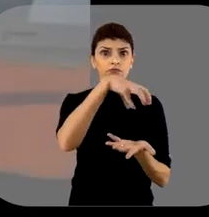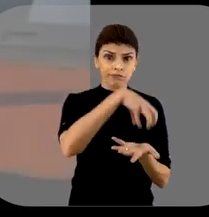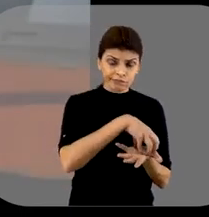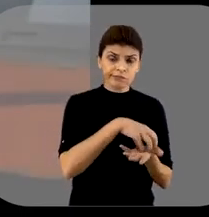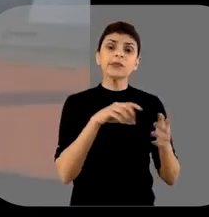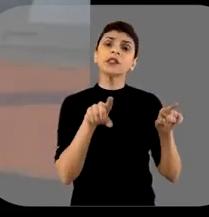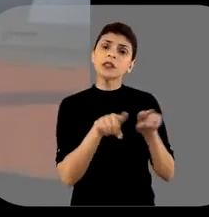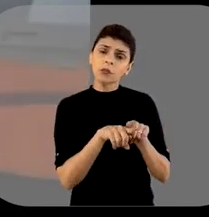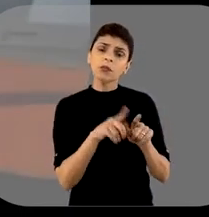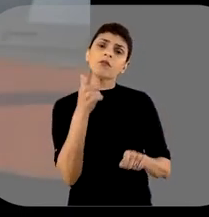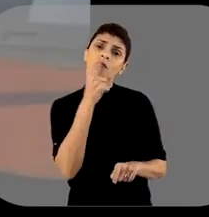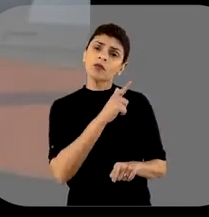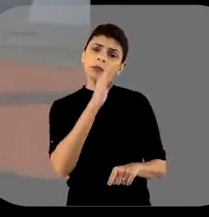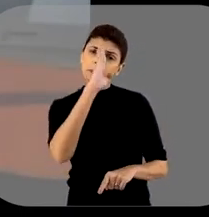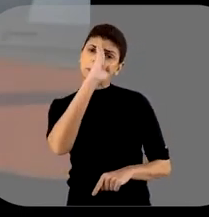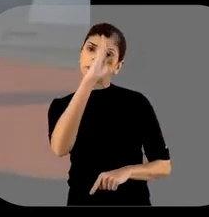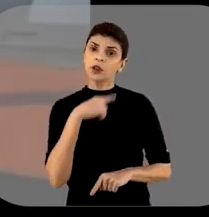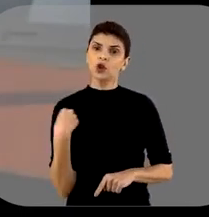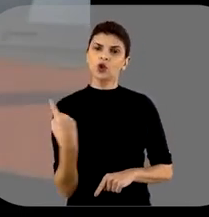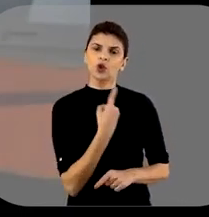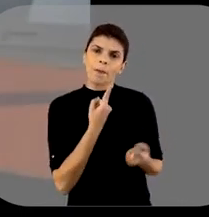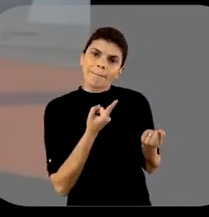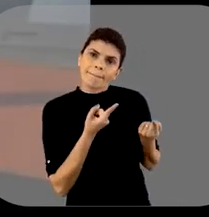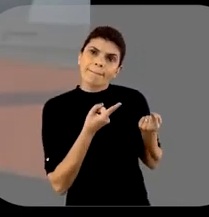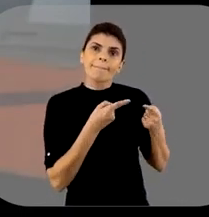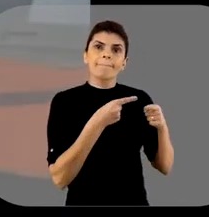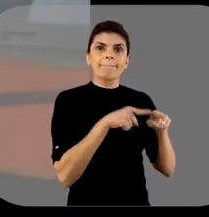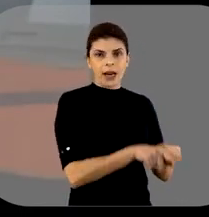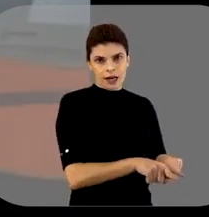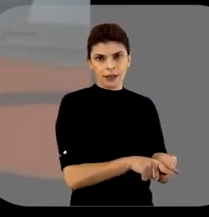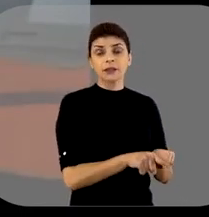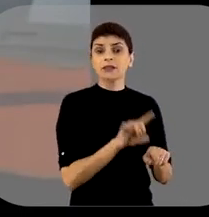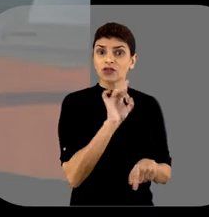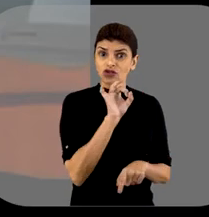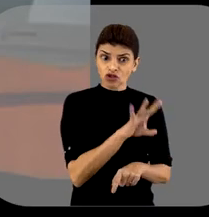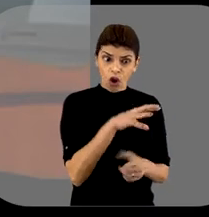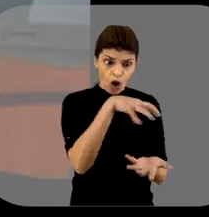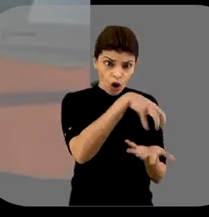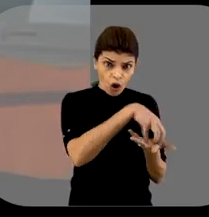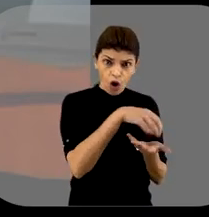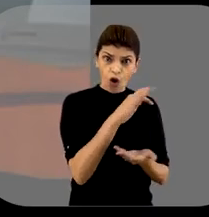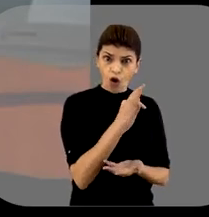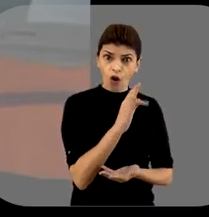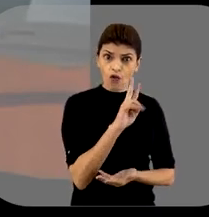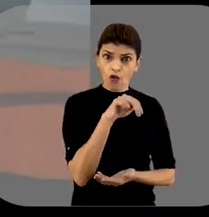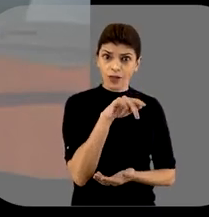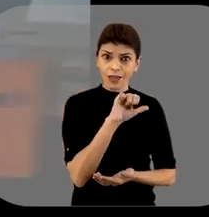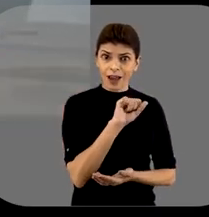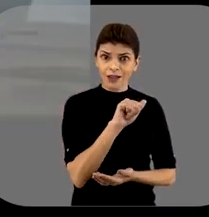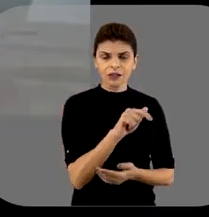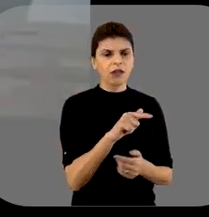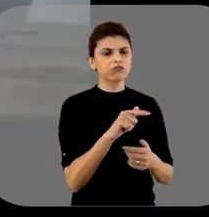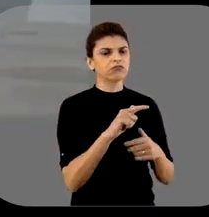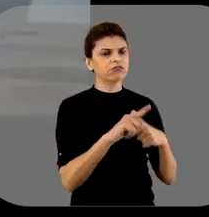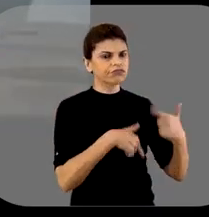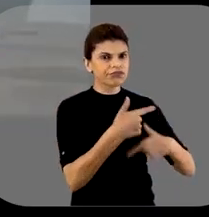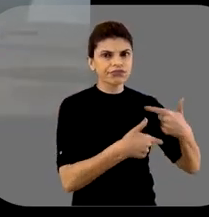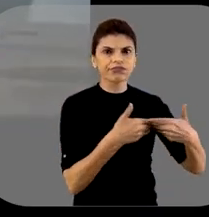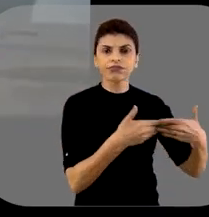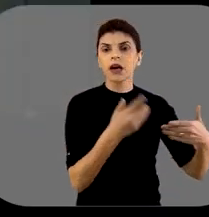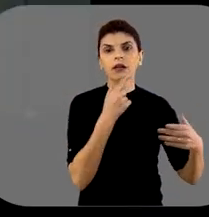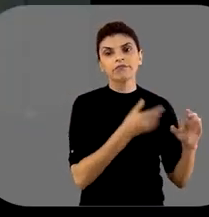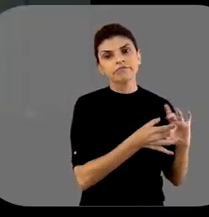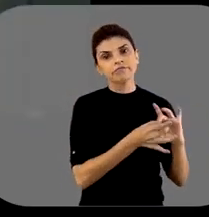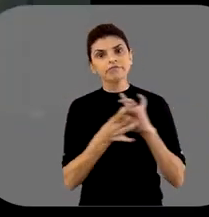mas considera também principalmente as nossas parceiras. Porque só a FUNASA não teria como viabilizar essas ações. Para isso ela buscou